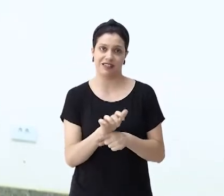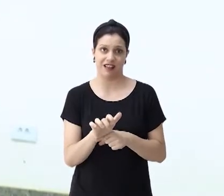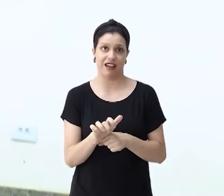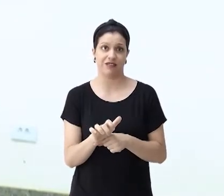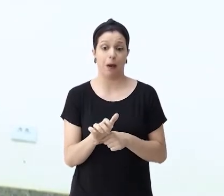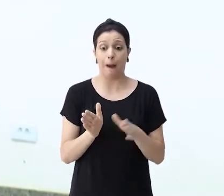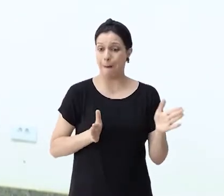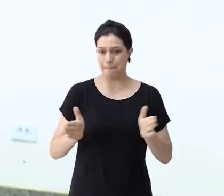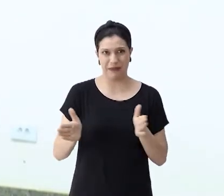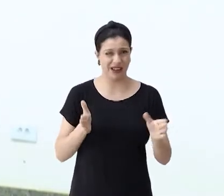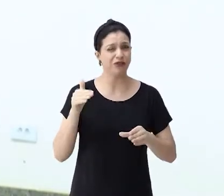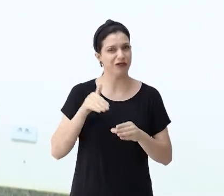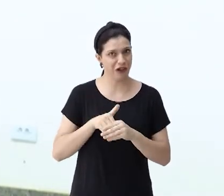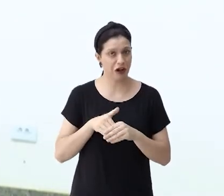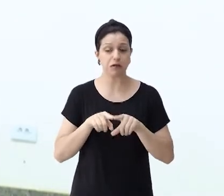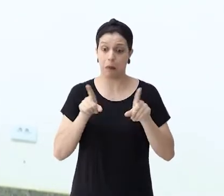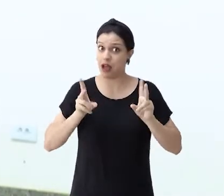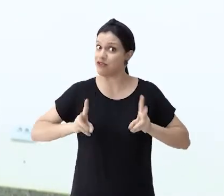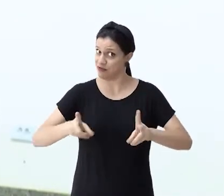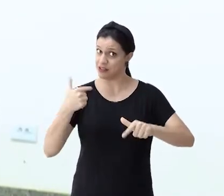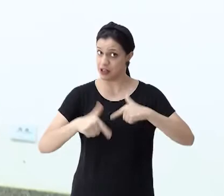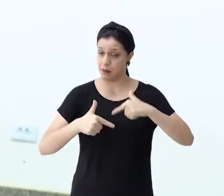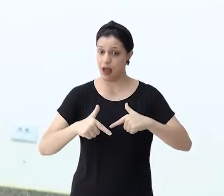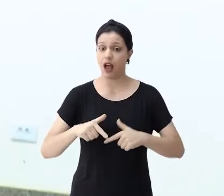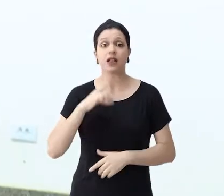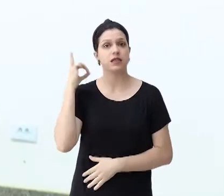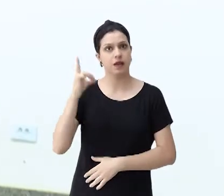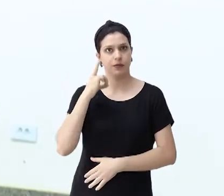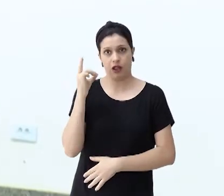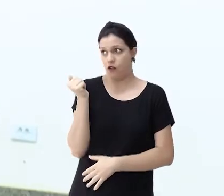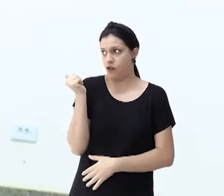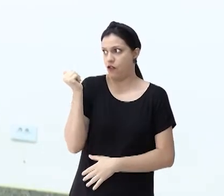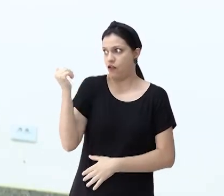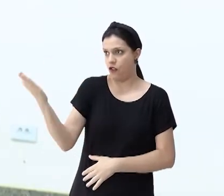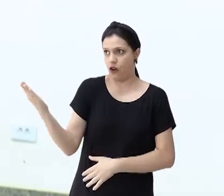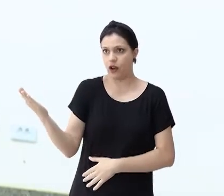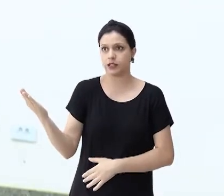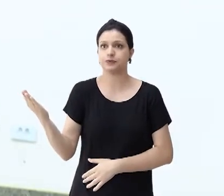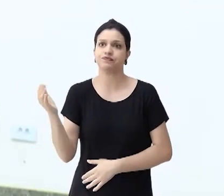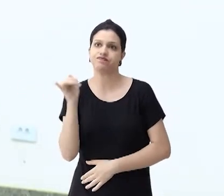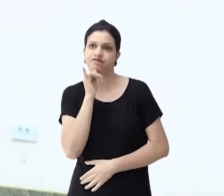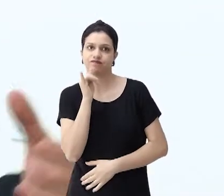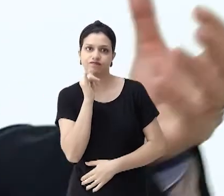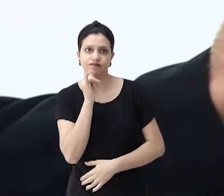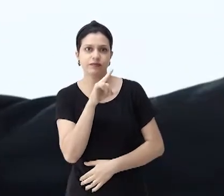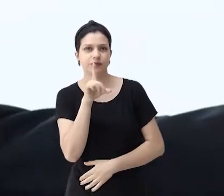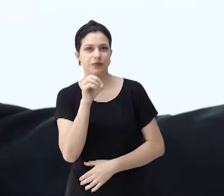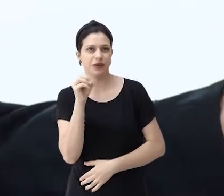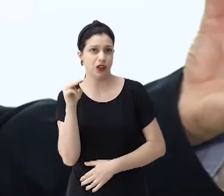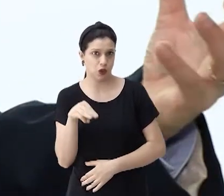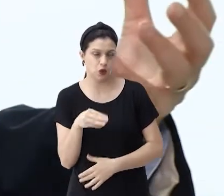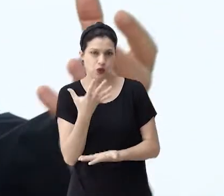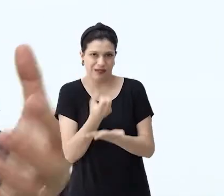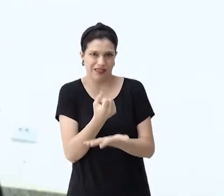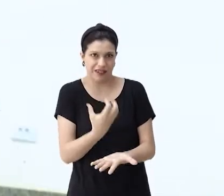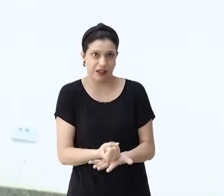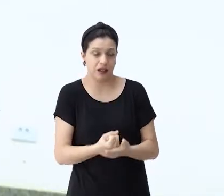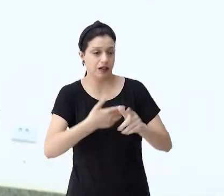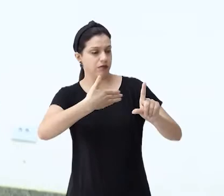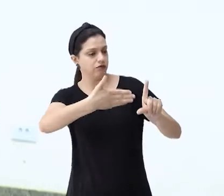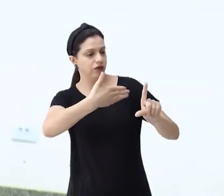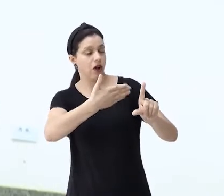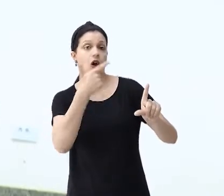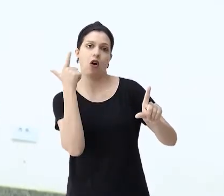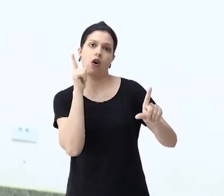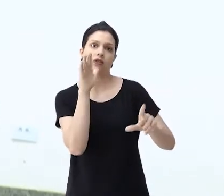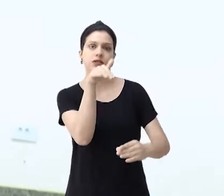mesmo no período eleitoral. Isso é inédito, porque possibilita, por exemplo, um deputado estar fora da casa e entrando pelo Zoom, que é o